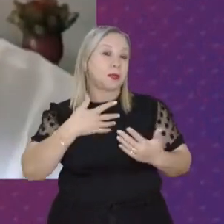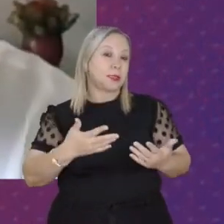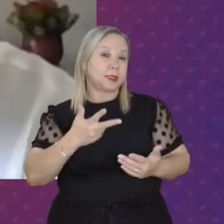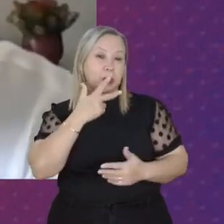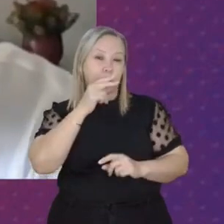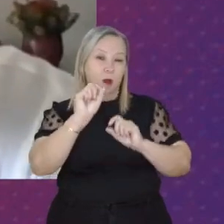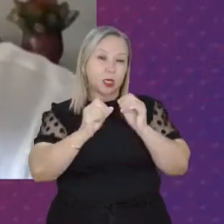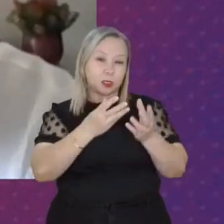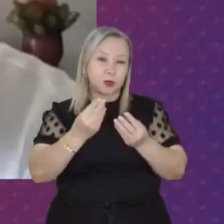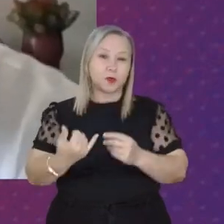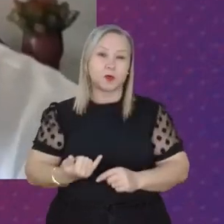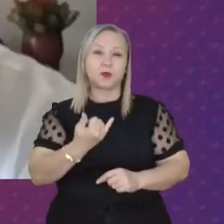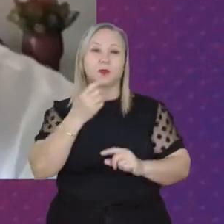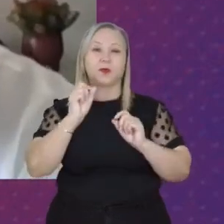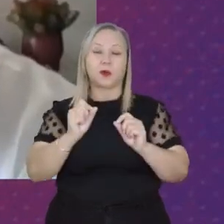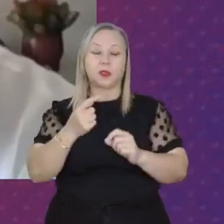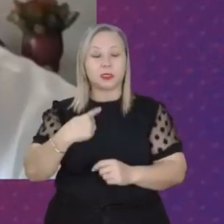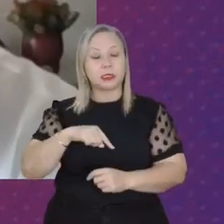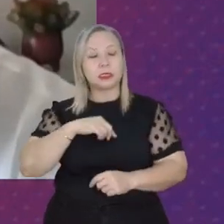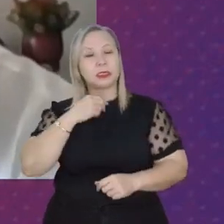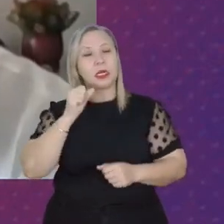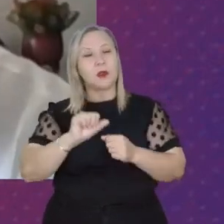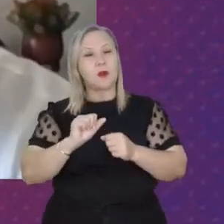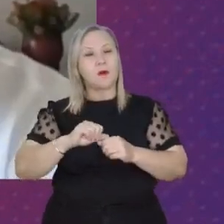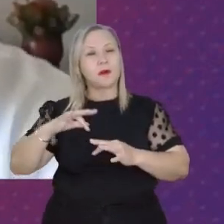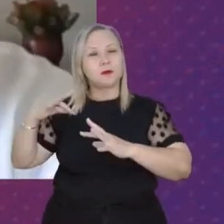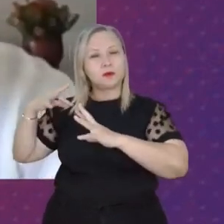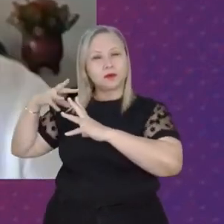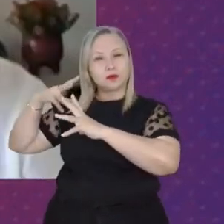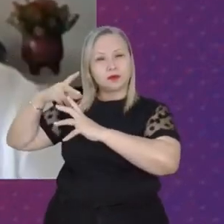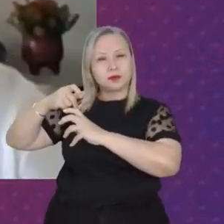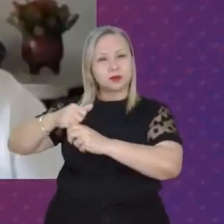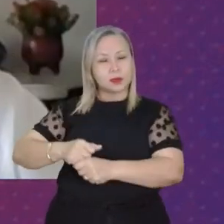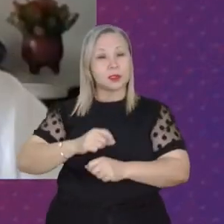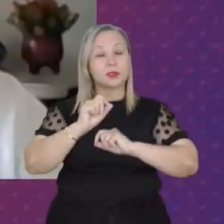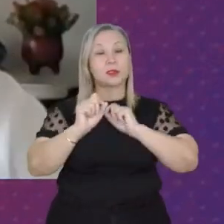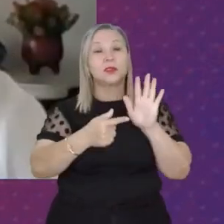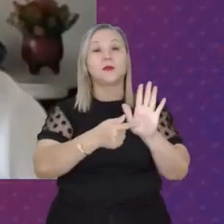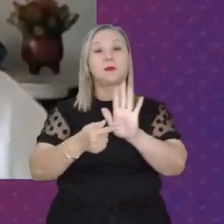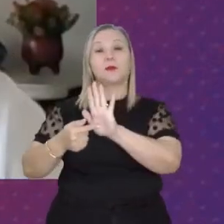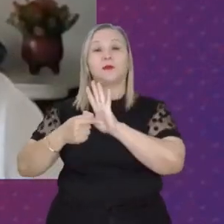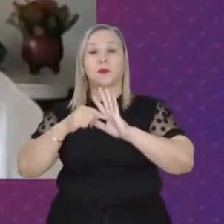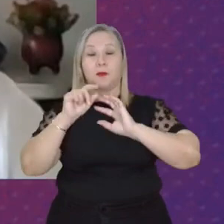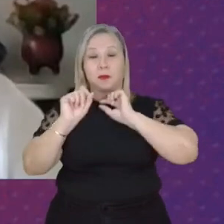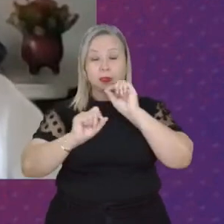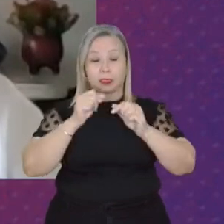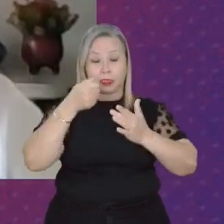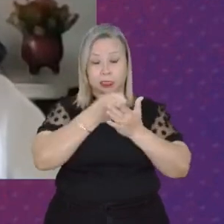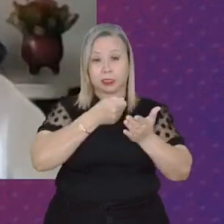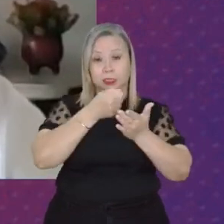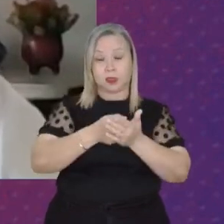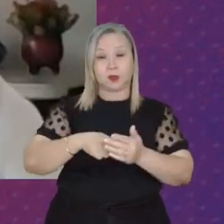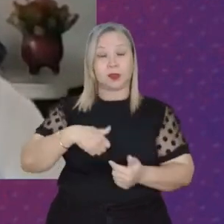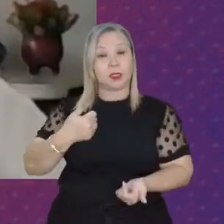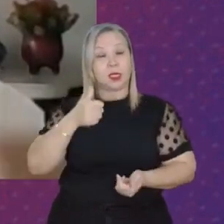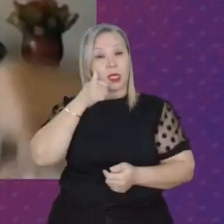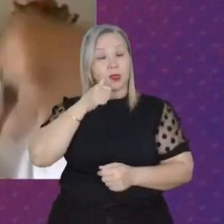que é importante a gente fazer esse resgate para mostrar que a luta das mulheres do